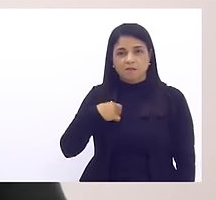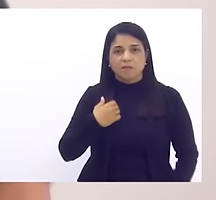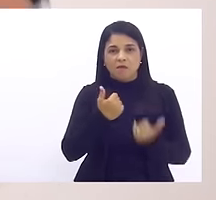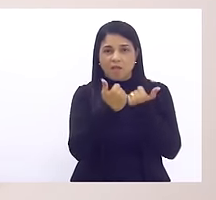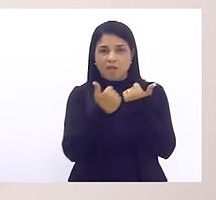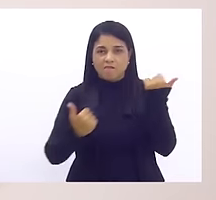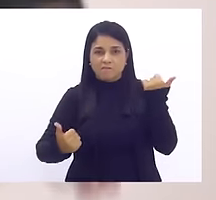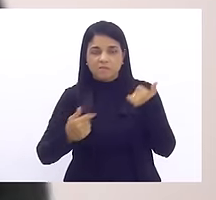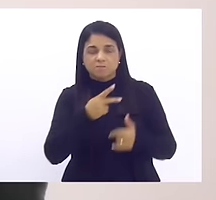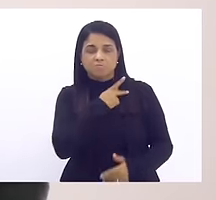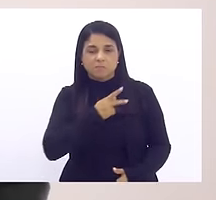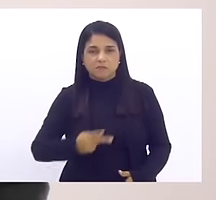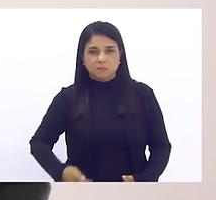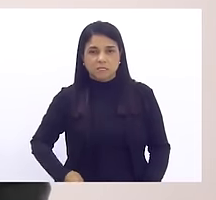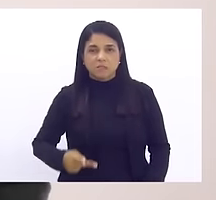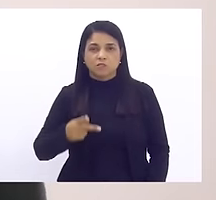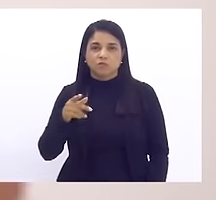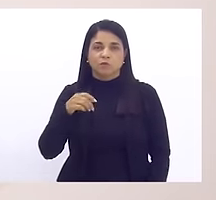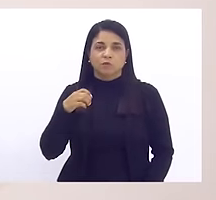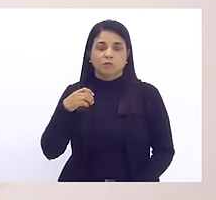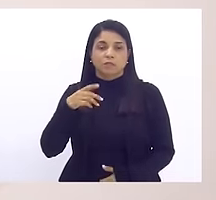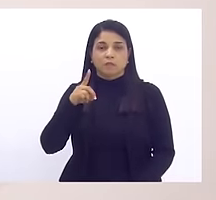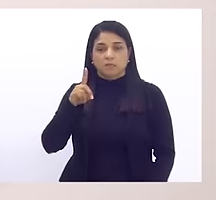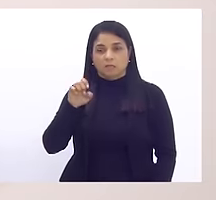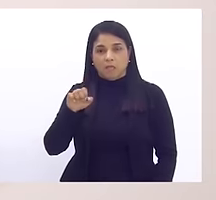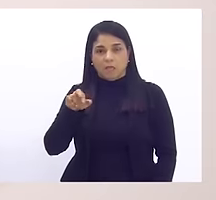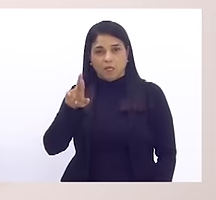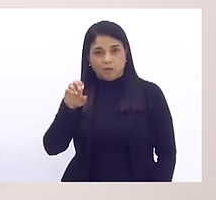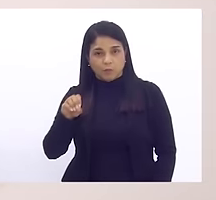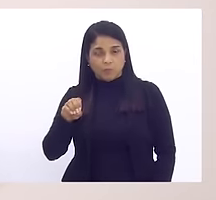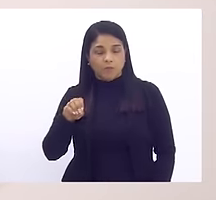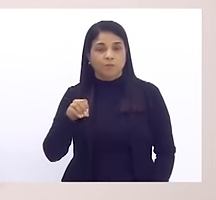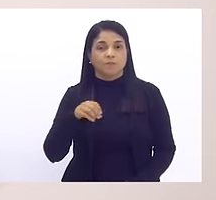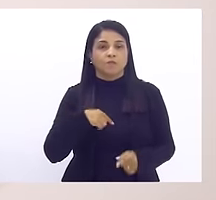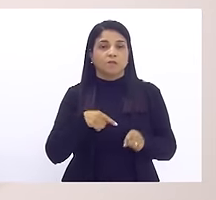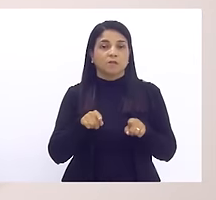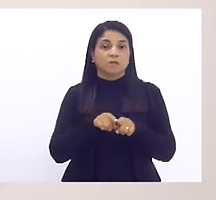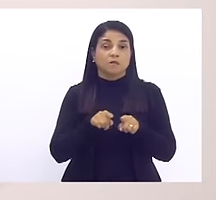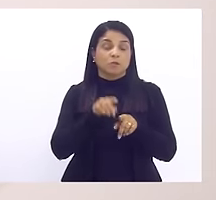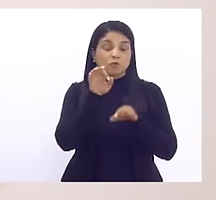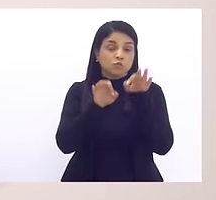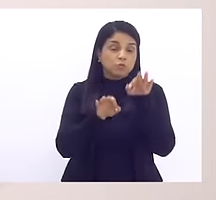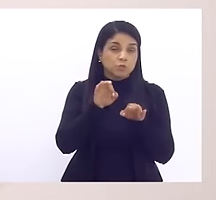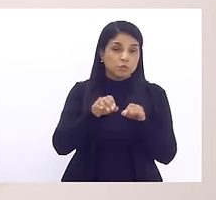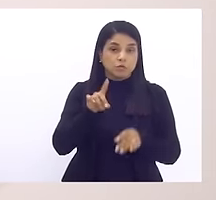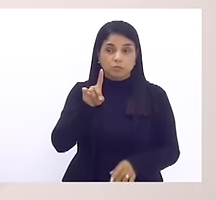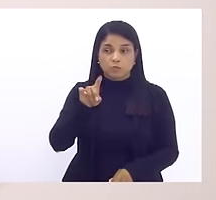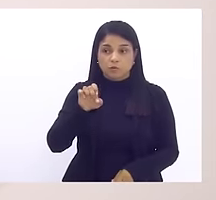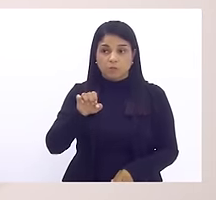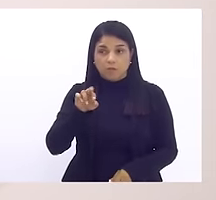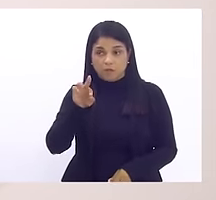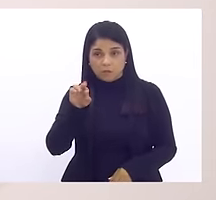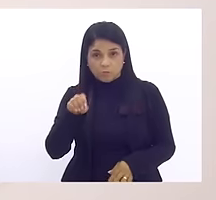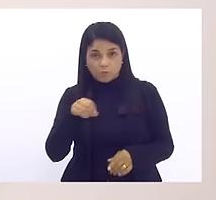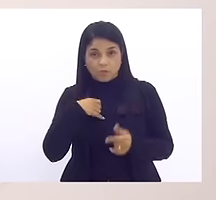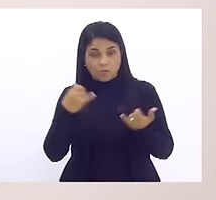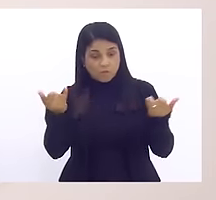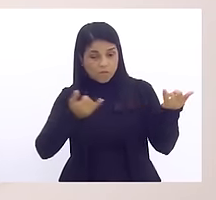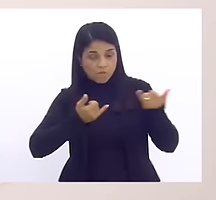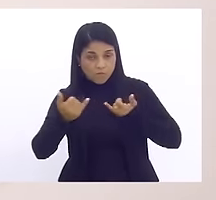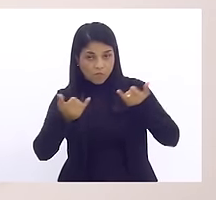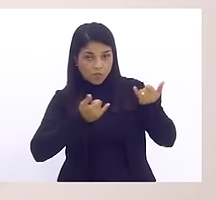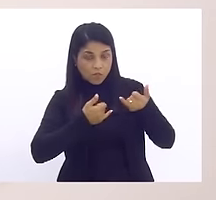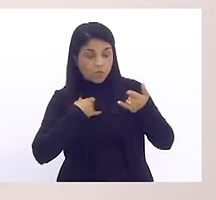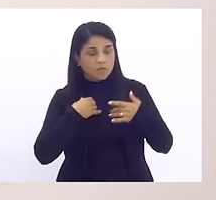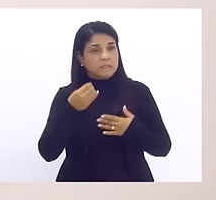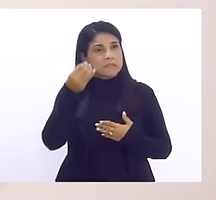vice-presidente do neto jurídico do Neto e tentando isso aqui é um quebra-cabeça toda escrevendo e